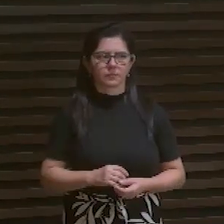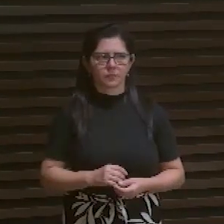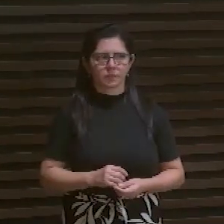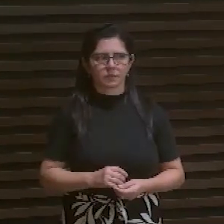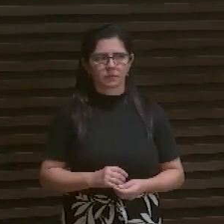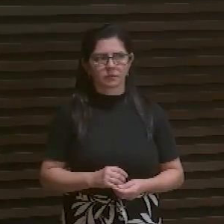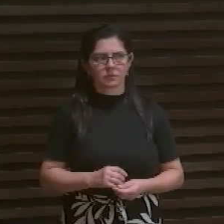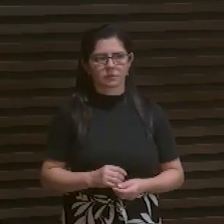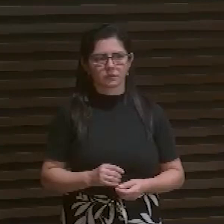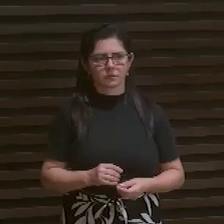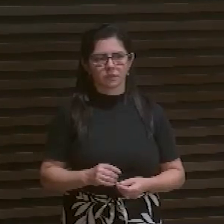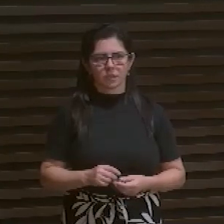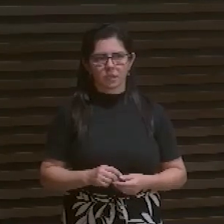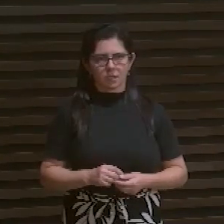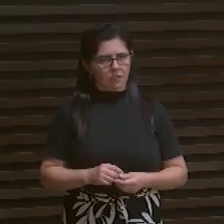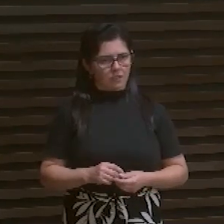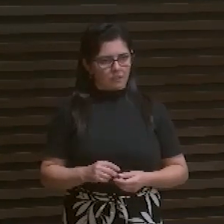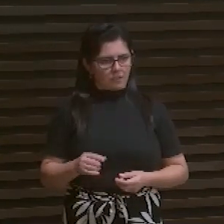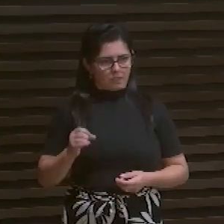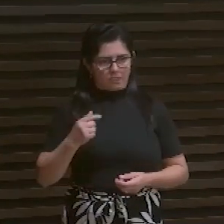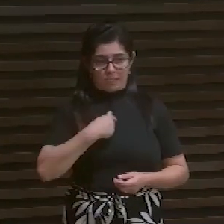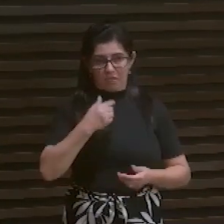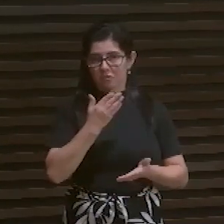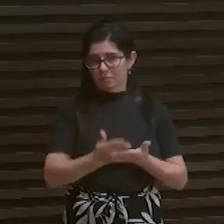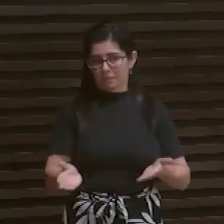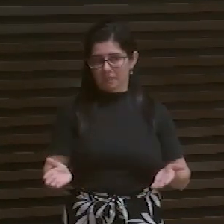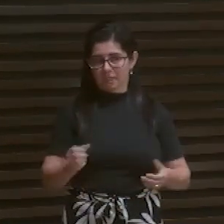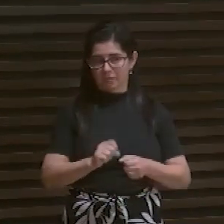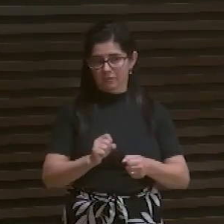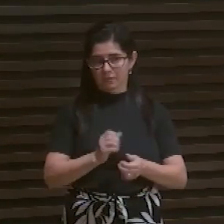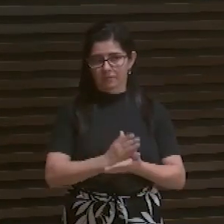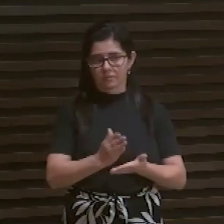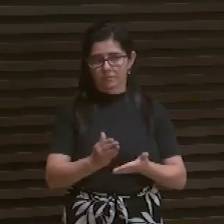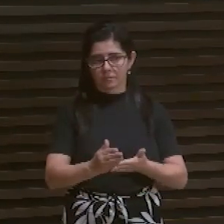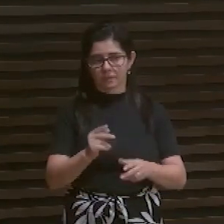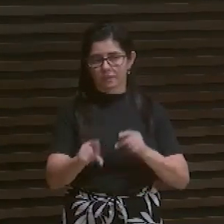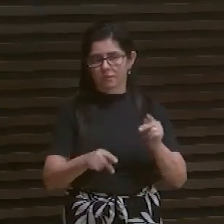estou perdendo isso? Eu estou perdendo de fazer parte do edifício de Deus?